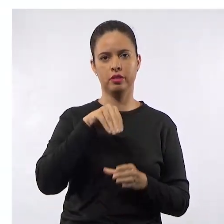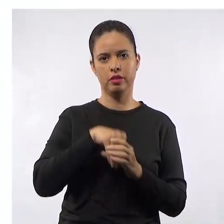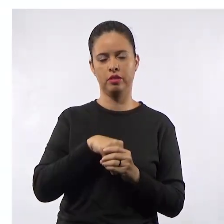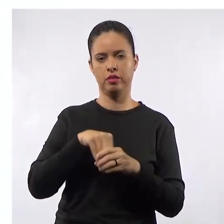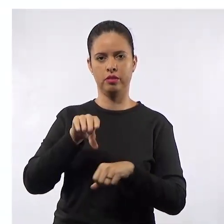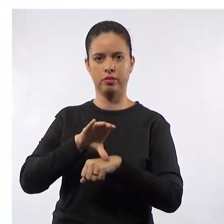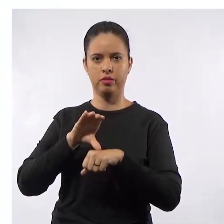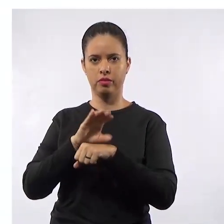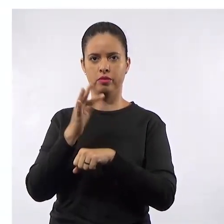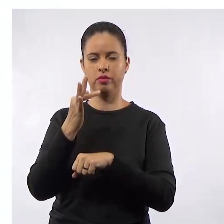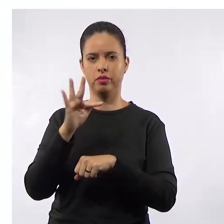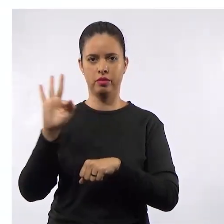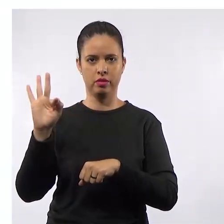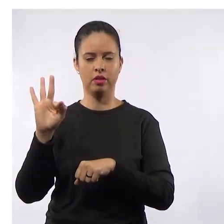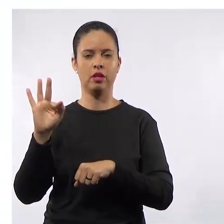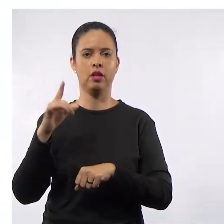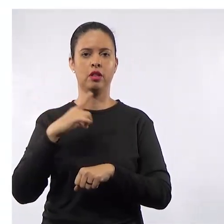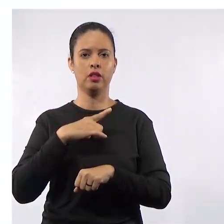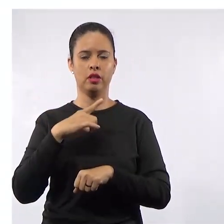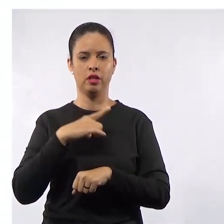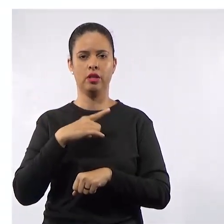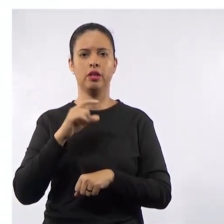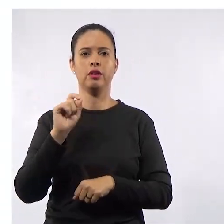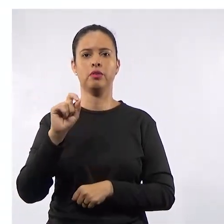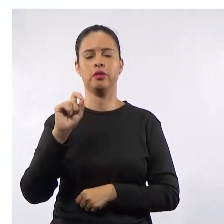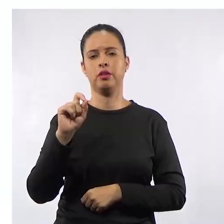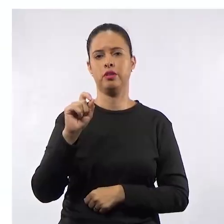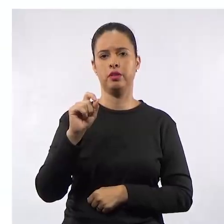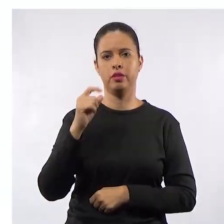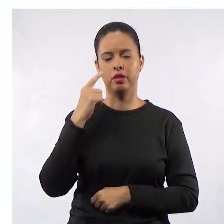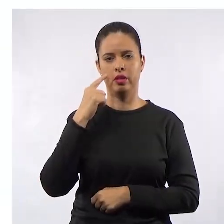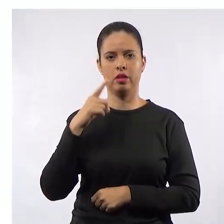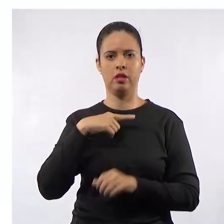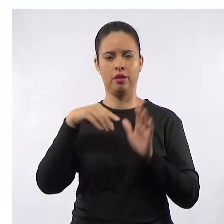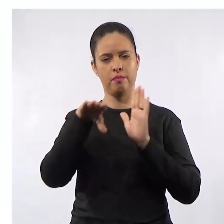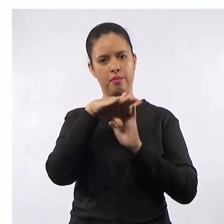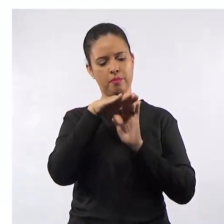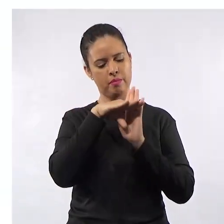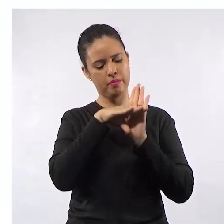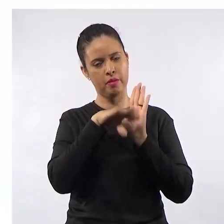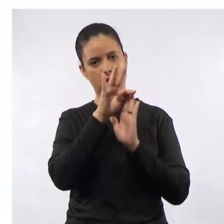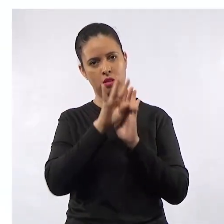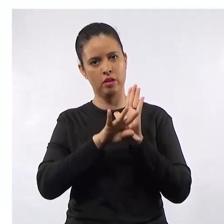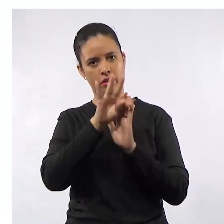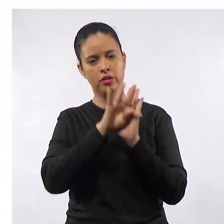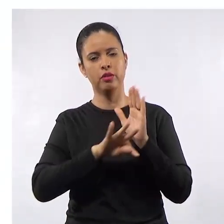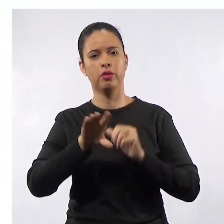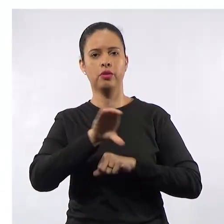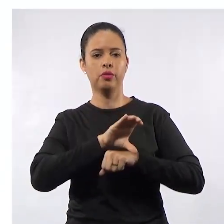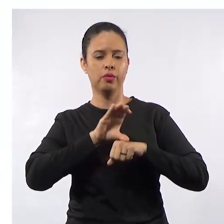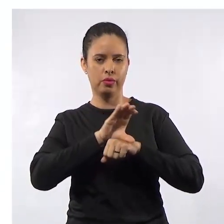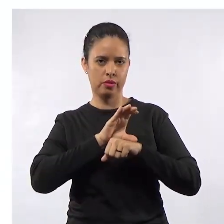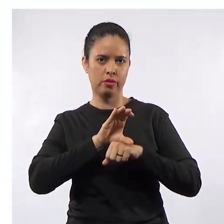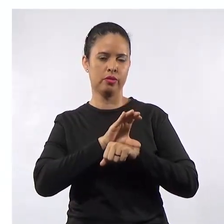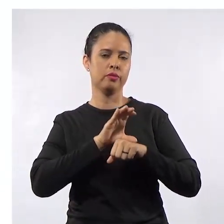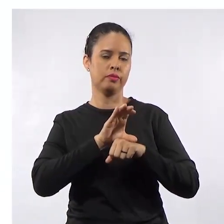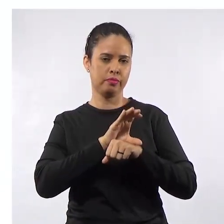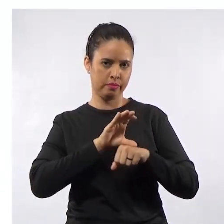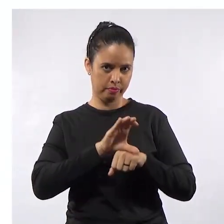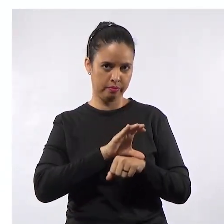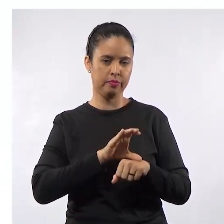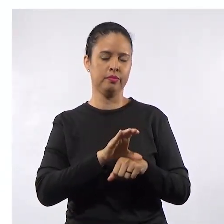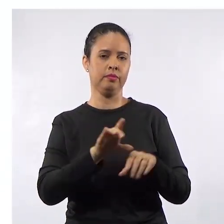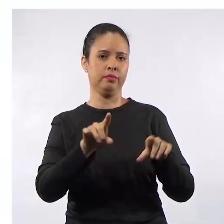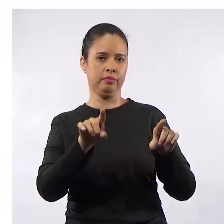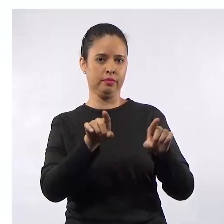nossa Constituição Federal, o preâmbulo, depois nós temos todo o texto constitucional, que é a parte